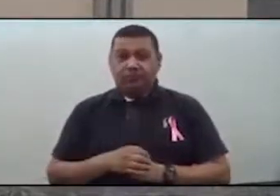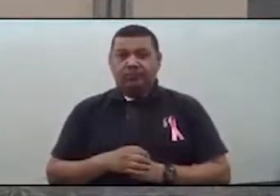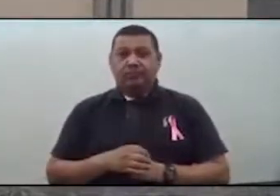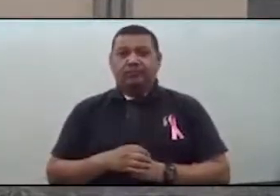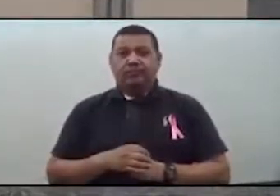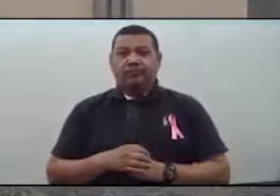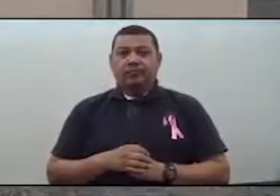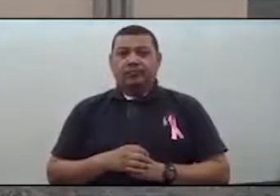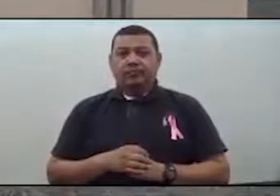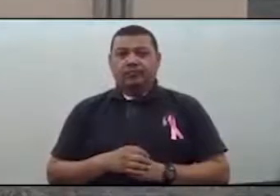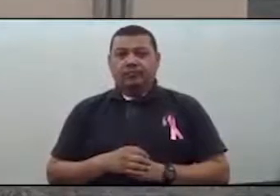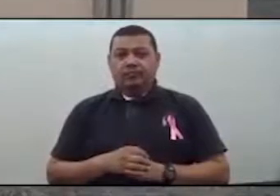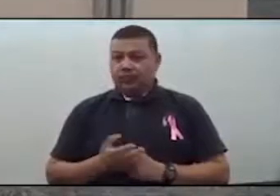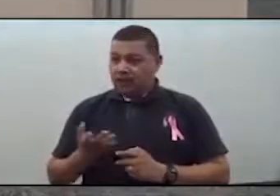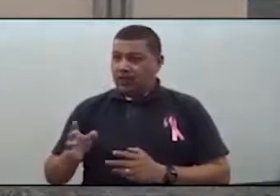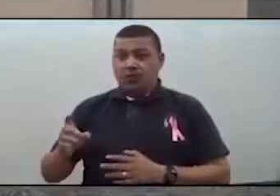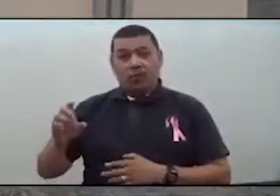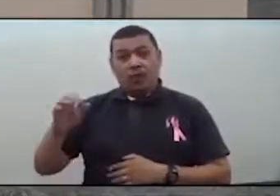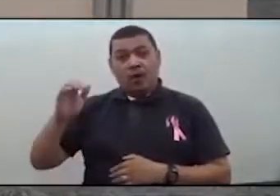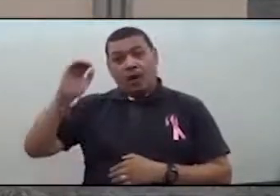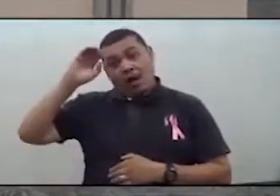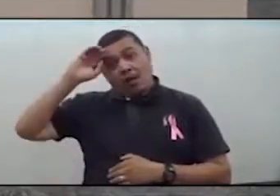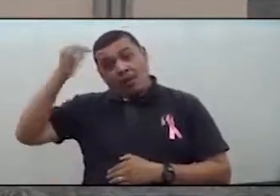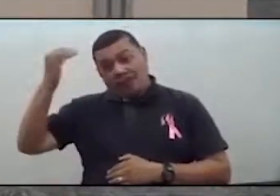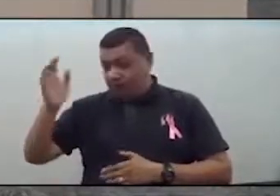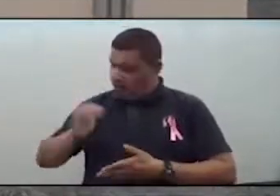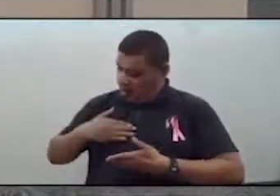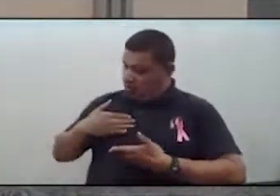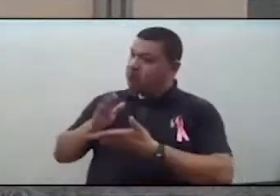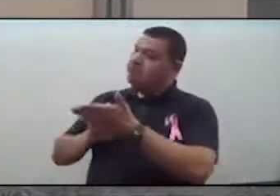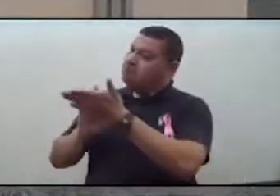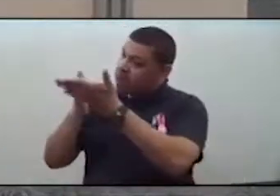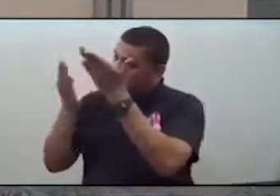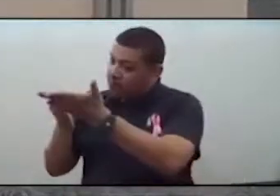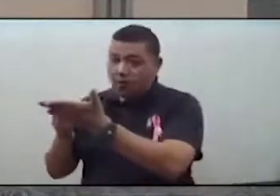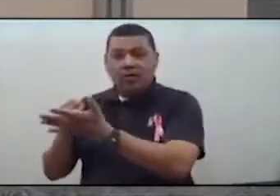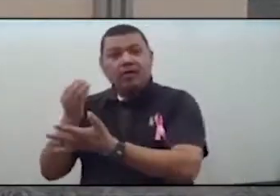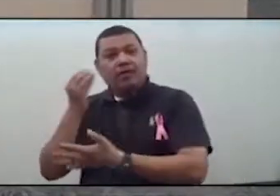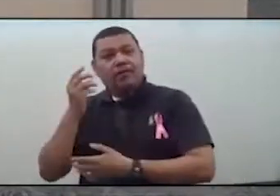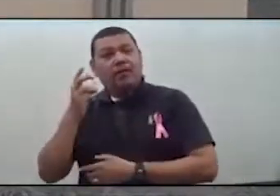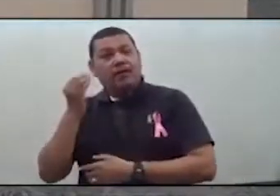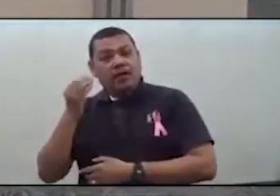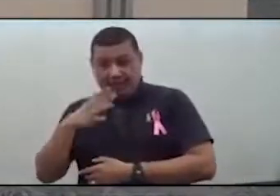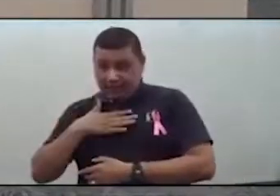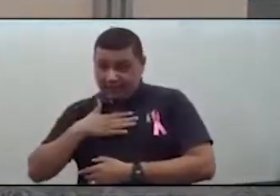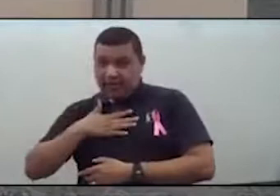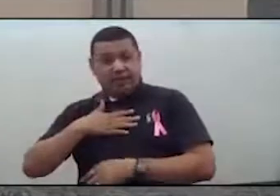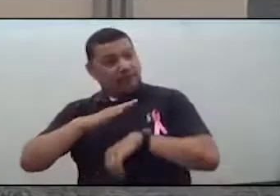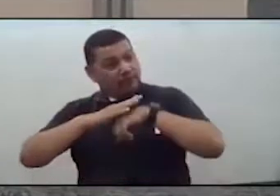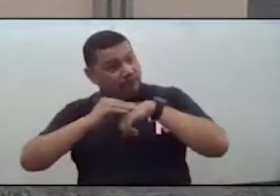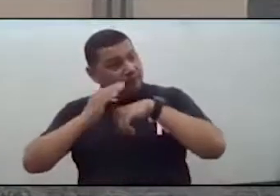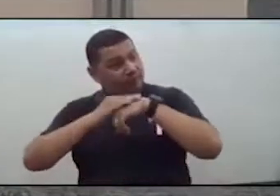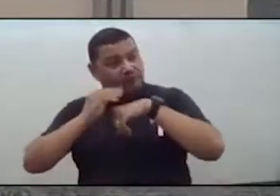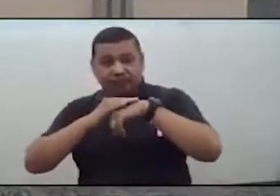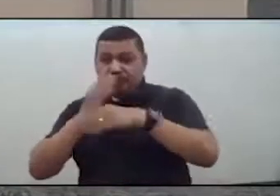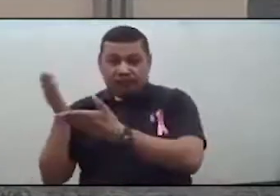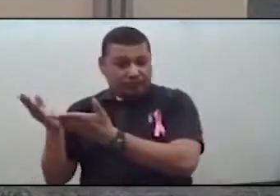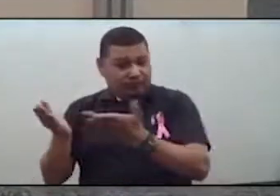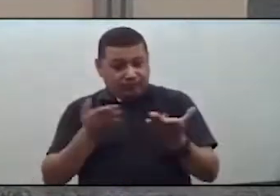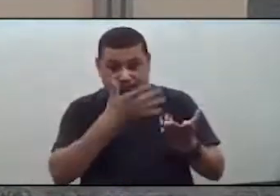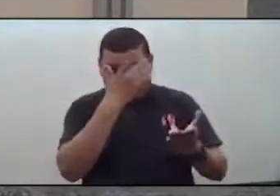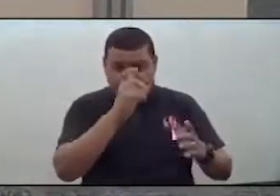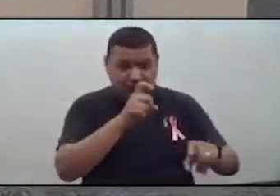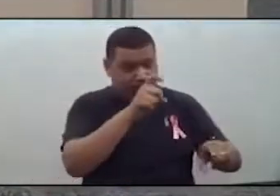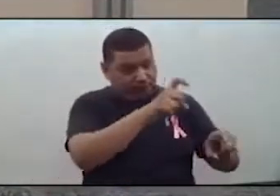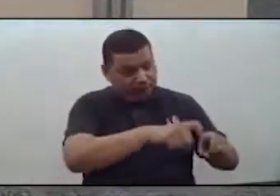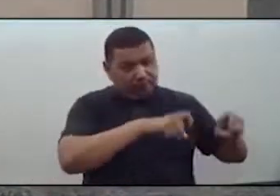gestão, a Adailton Fúria, né, por olhar com carinho aí os nossos agricultores. Então, isso com certeza é de grande